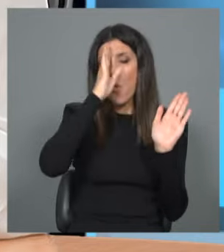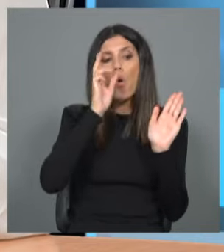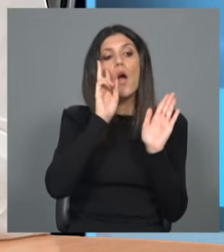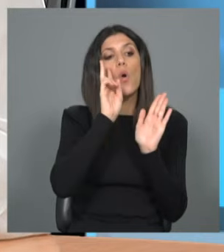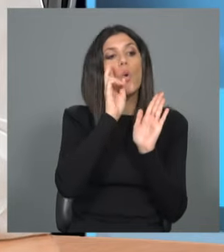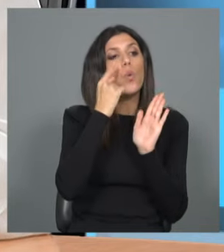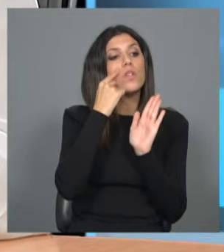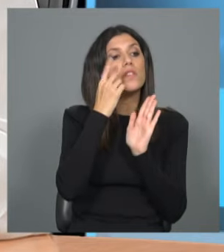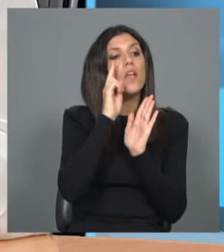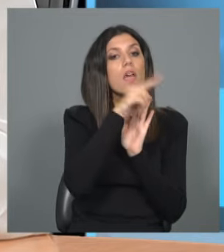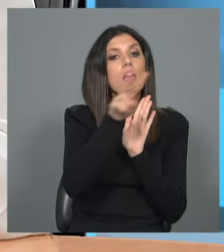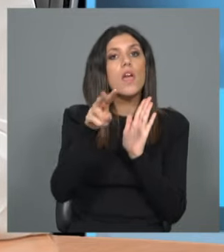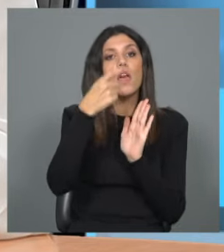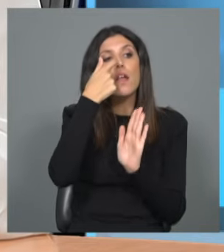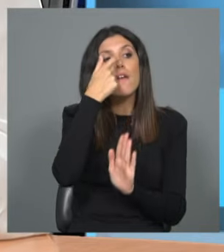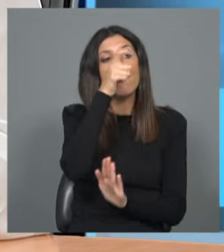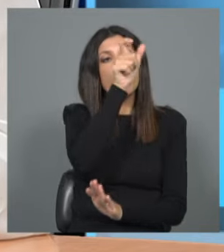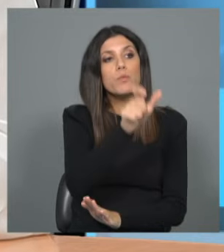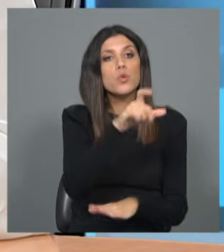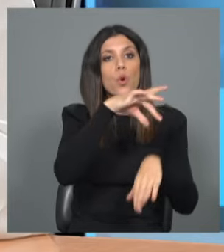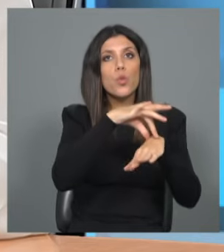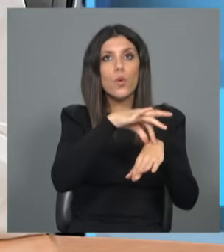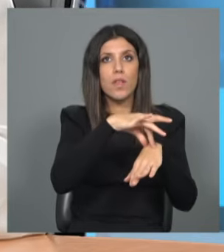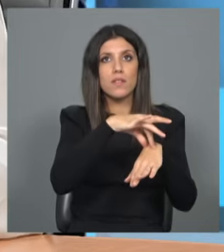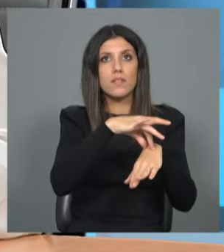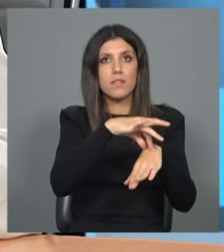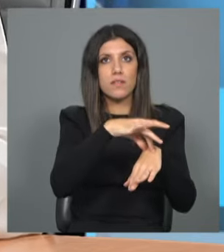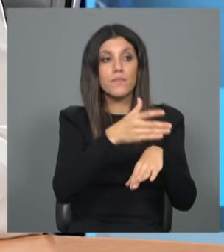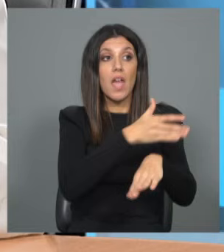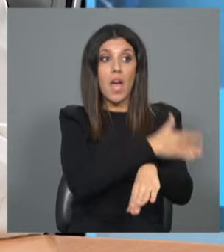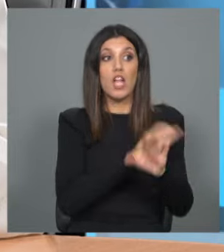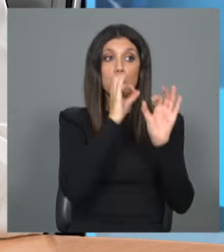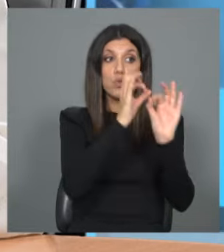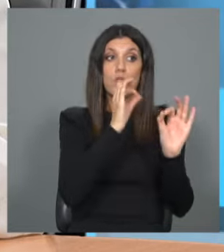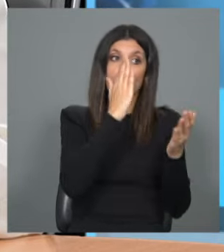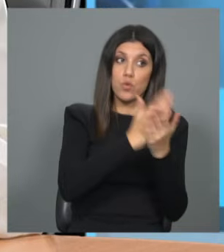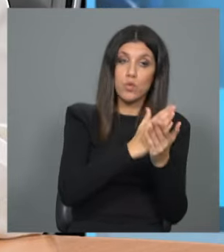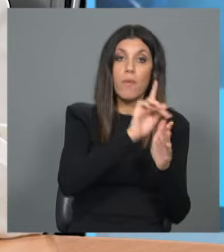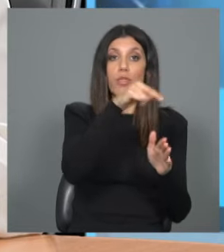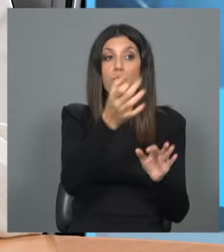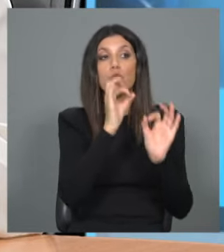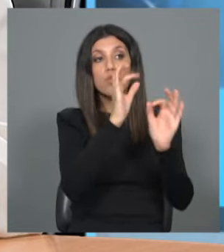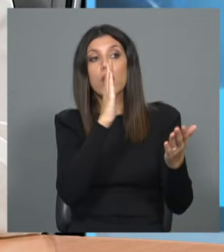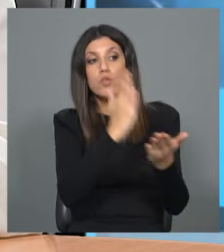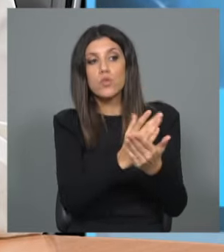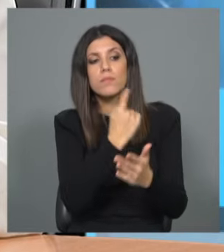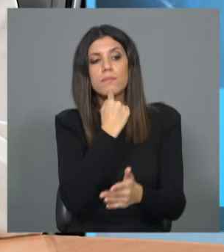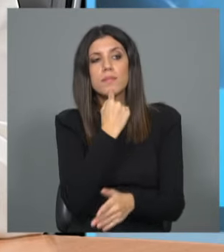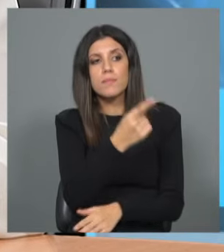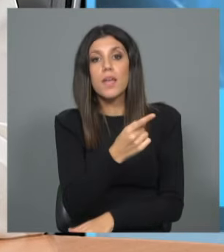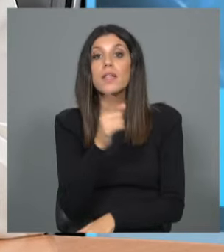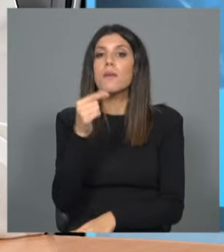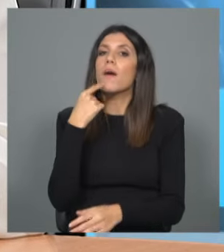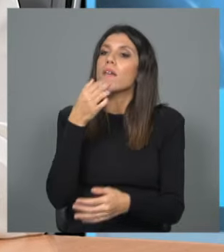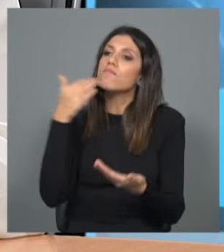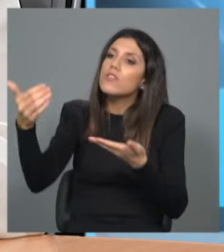de um doente em situação paliativa antes de ter cuidados paliativos, depois de ter cuidados paliativos, e quisesse saber o que dizem os profissionais que lidam